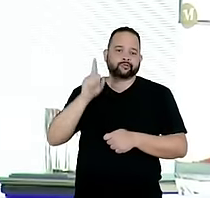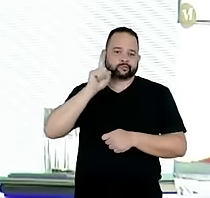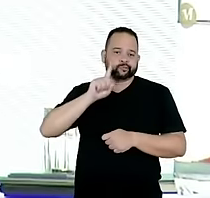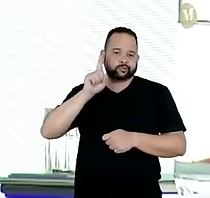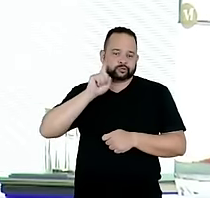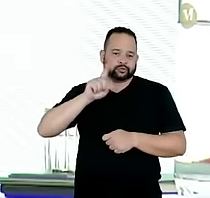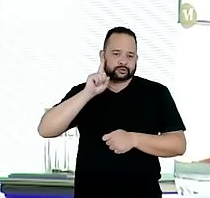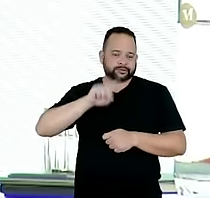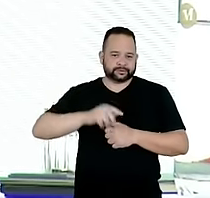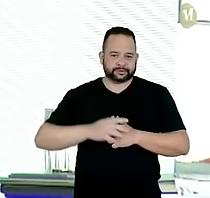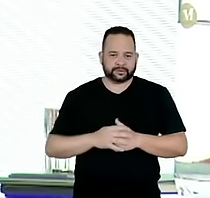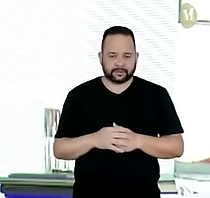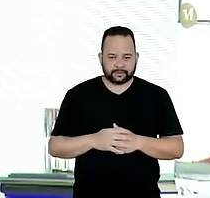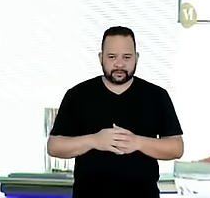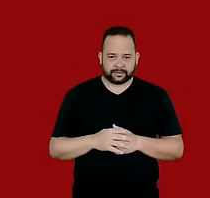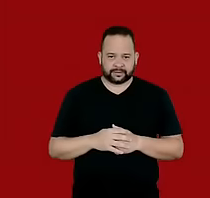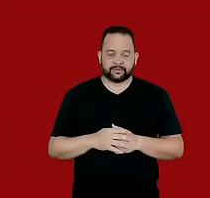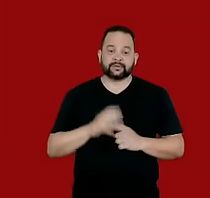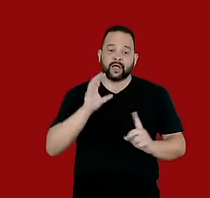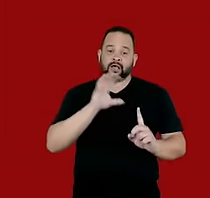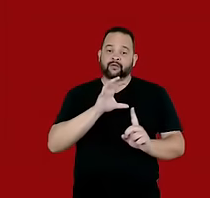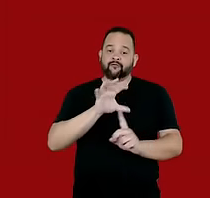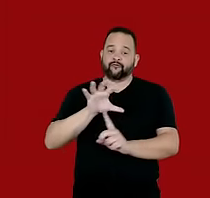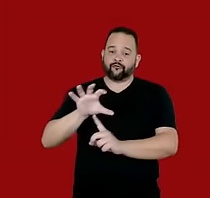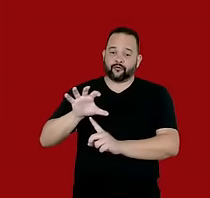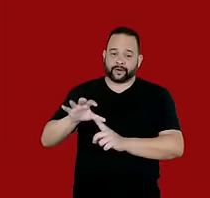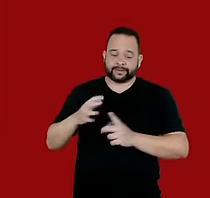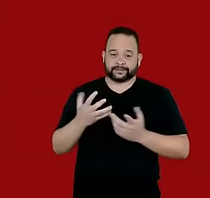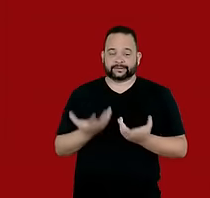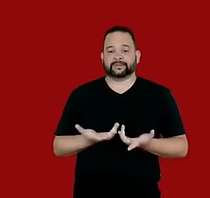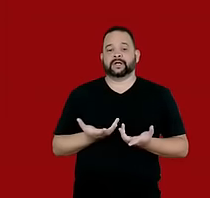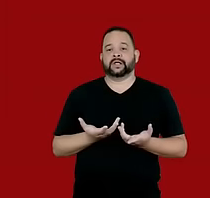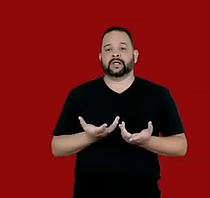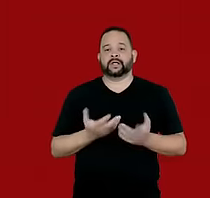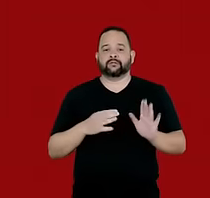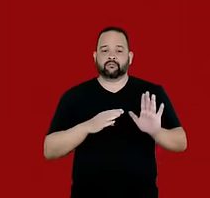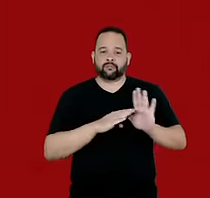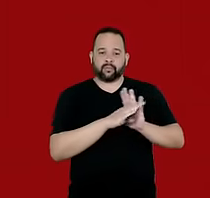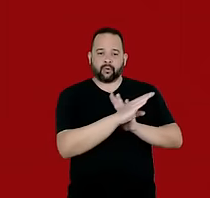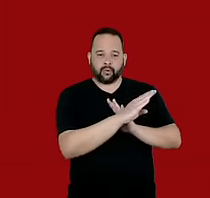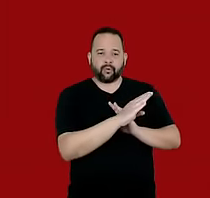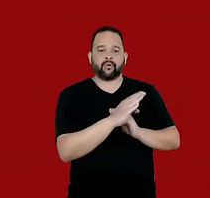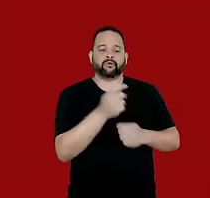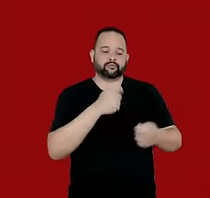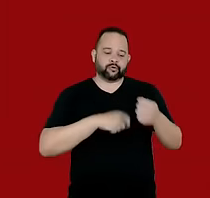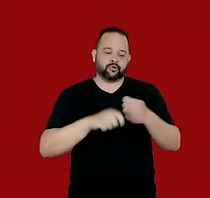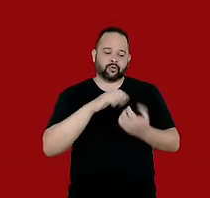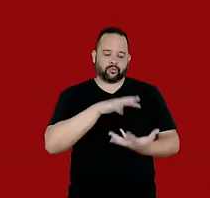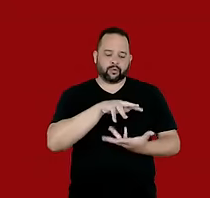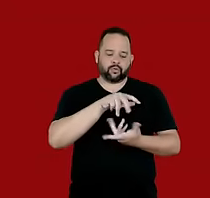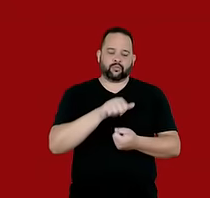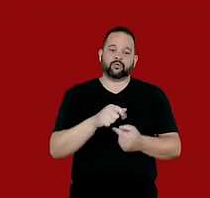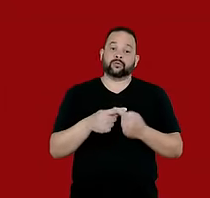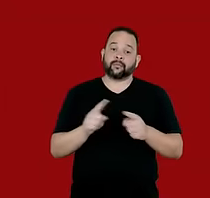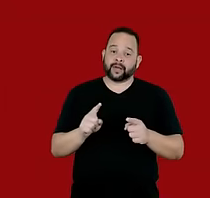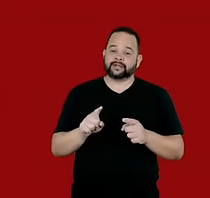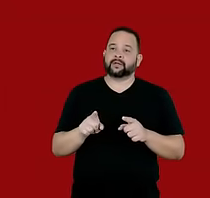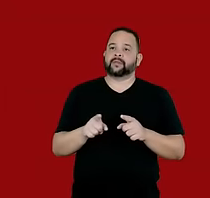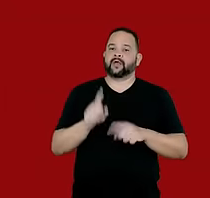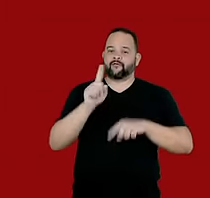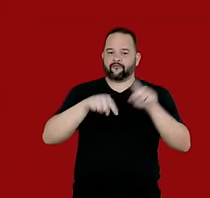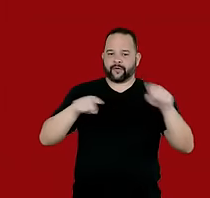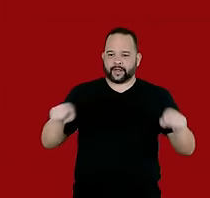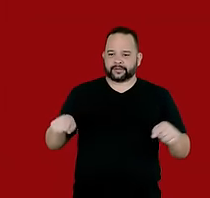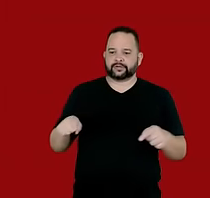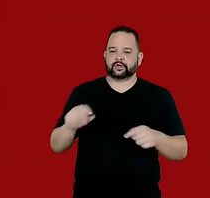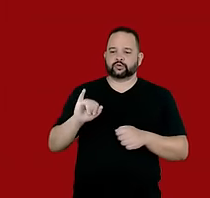só né de a retomada da da da economia Global mas também a própria dinâmica de juros no Brasil o próprio Marcelo fez uma